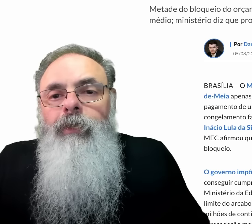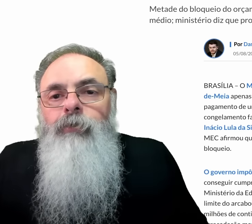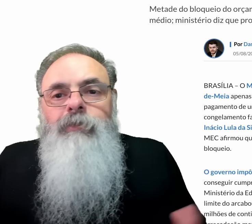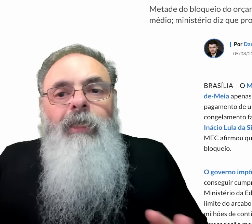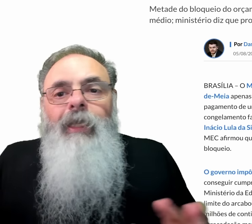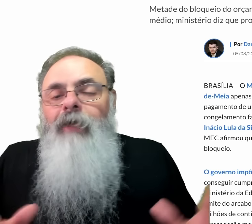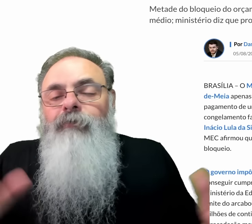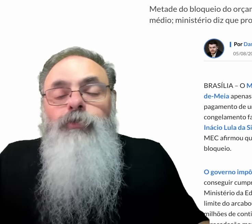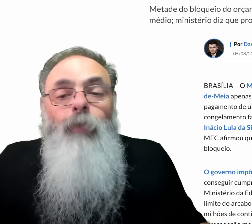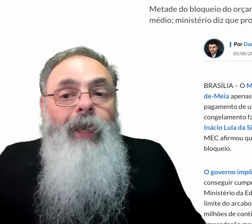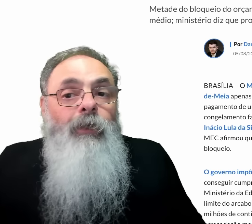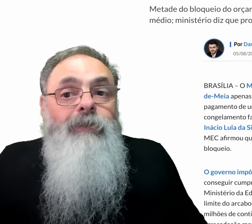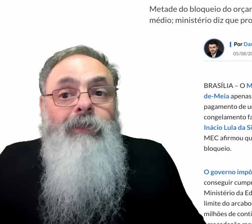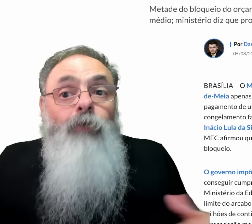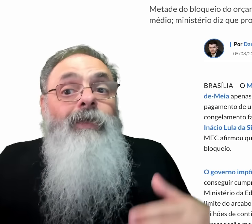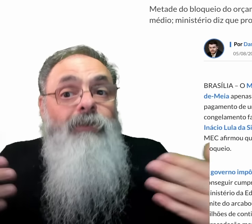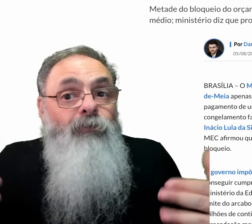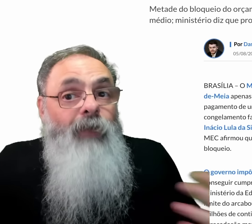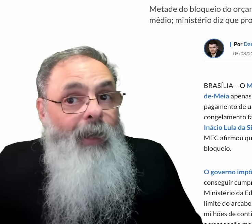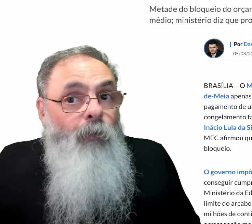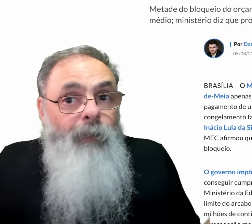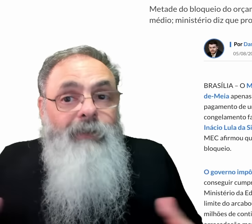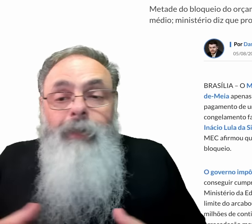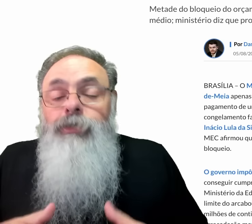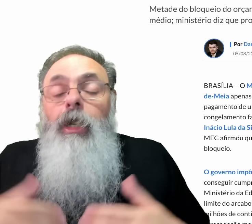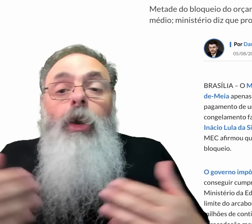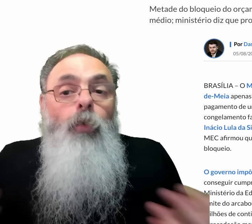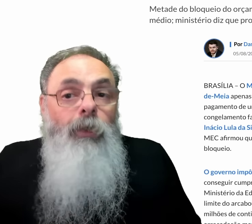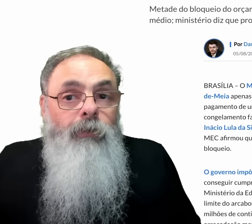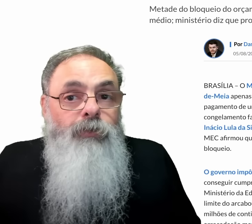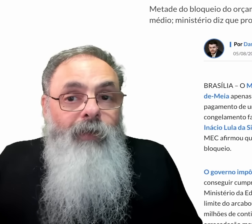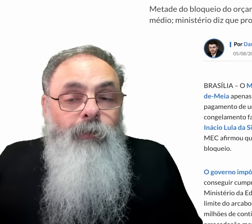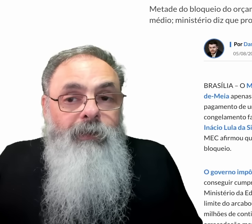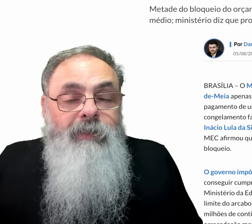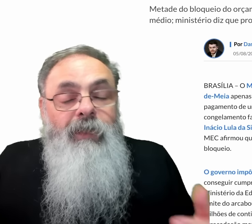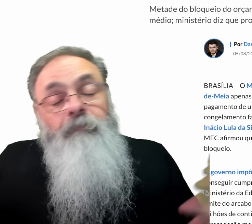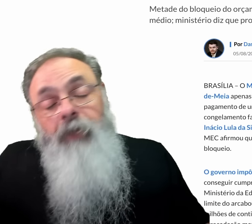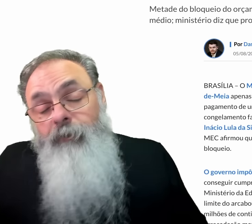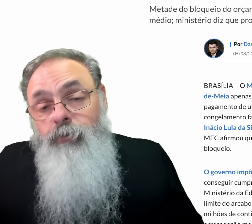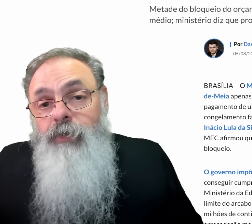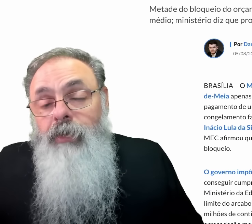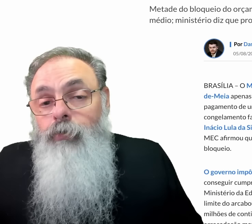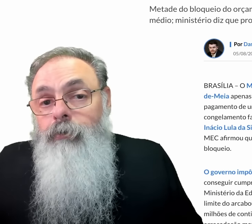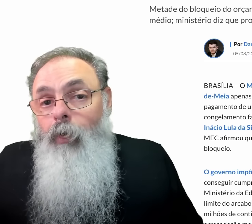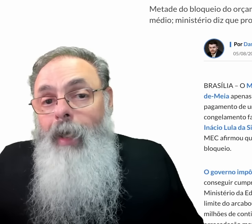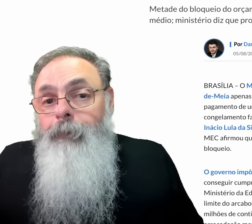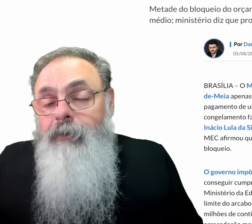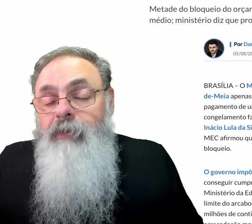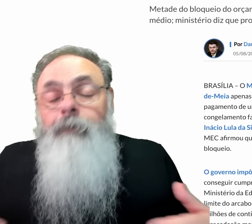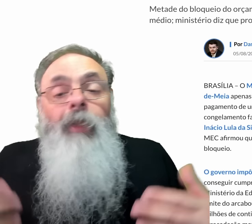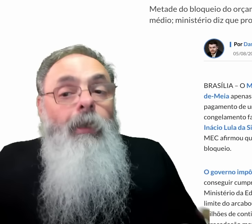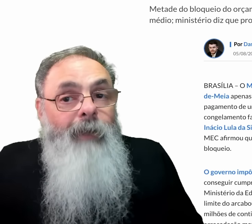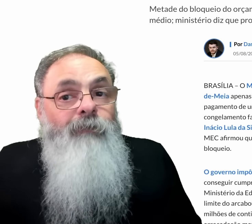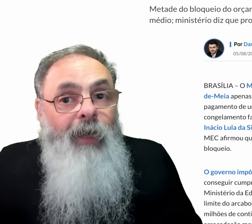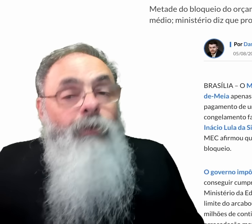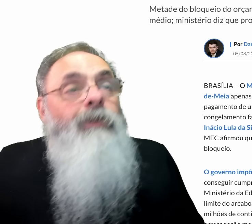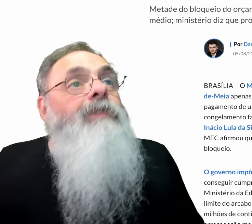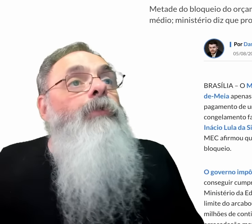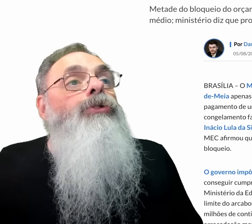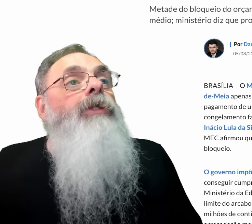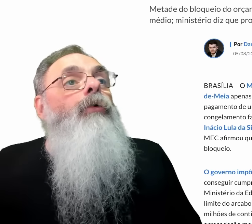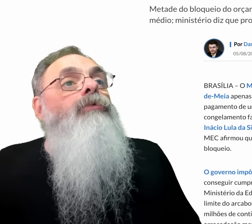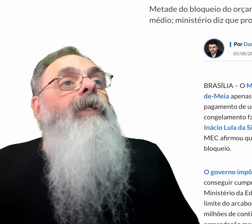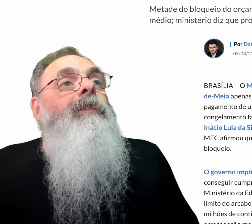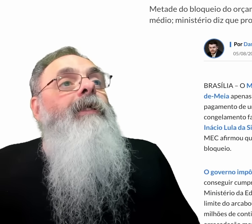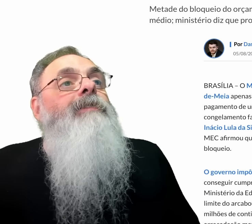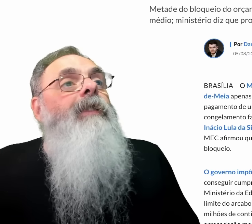lulei não sei que lá faz o h Coisa e Tal Vai se ferrar completamente quando que isso vai acontecer Talvez não seja tão tão rápido que sim mas vai acontecer